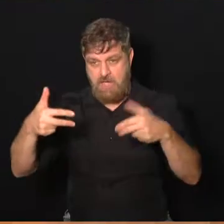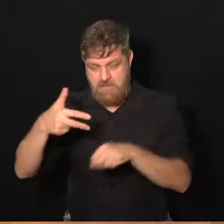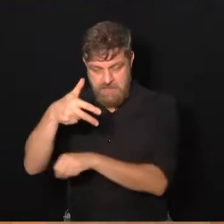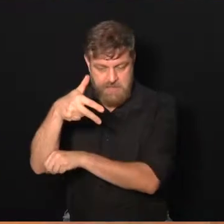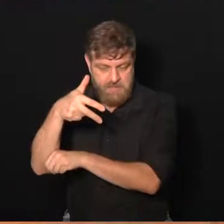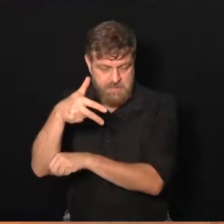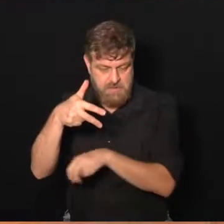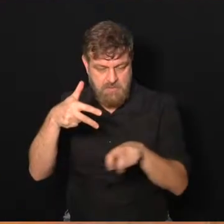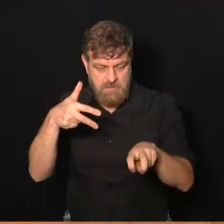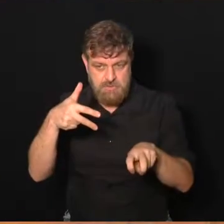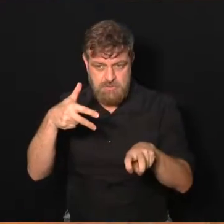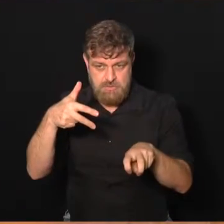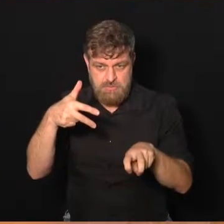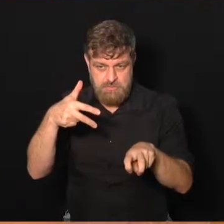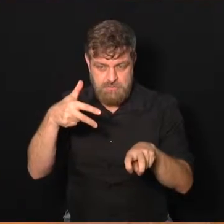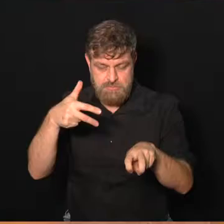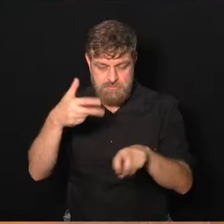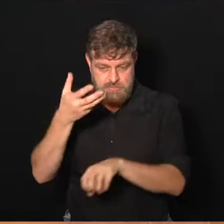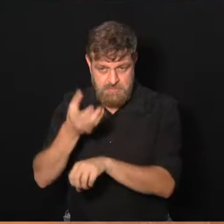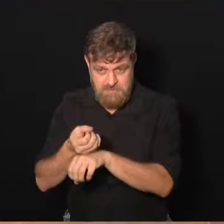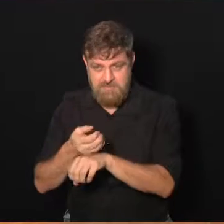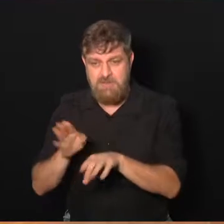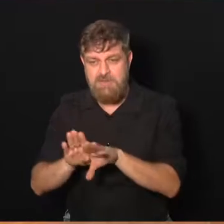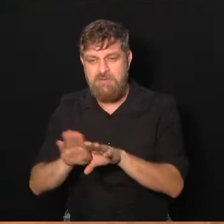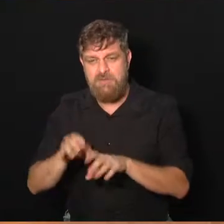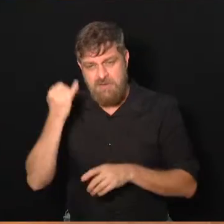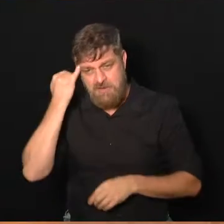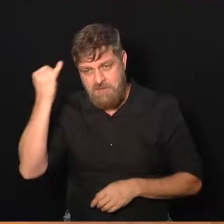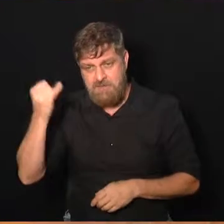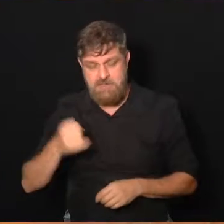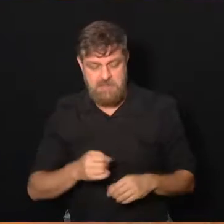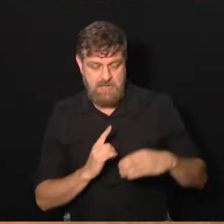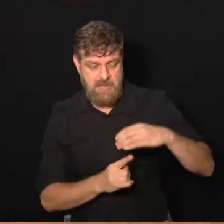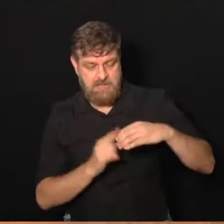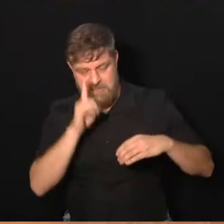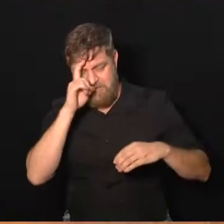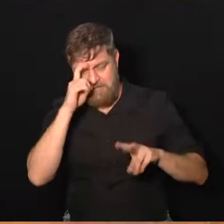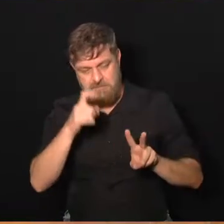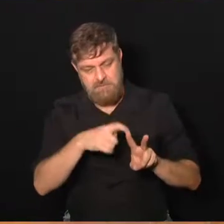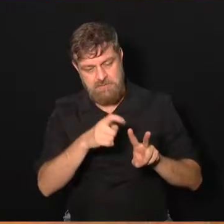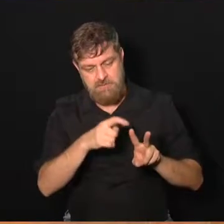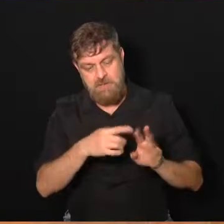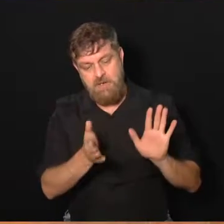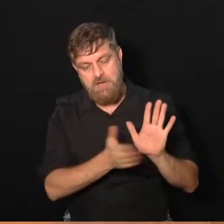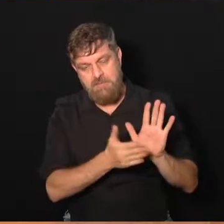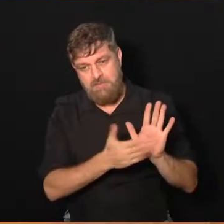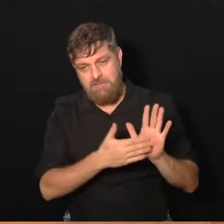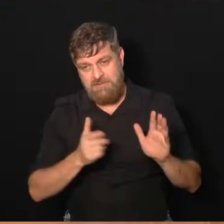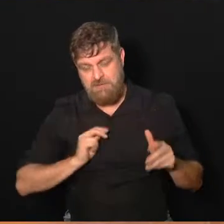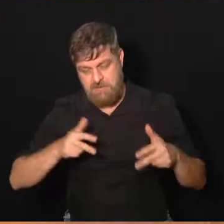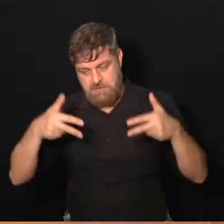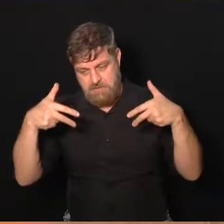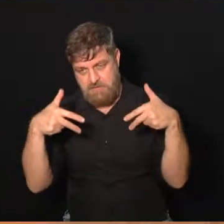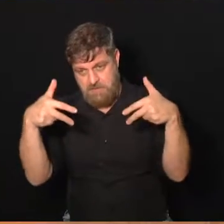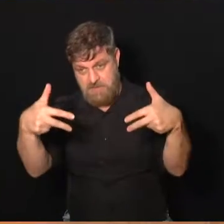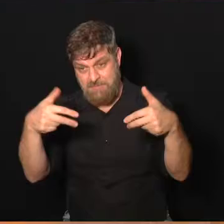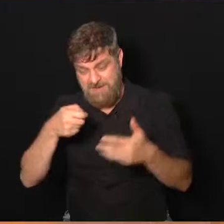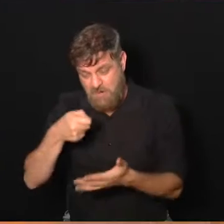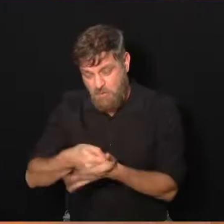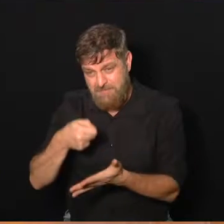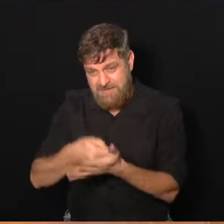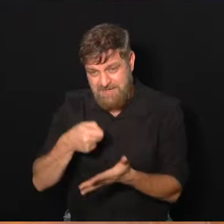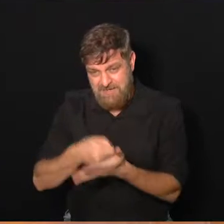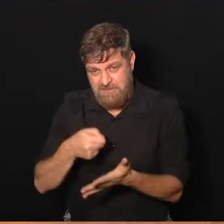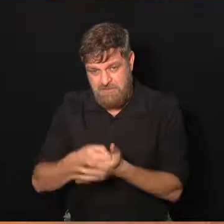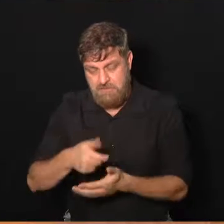uma ideia que pode também propor à clínica que, diante do monitoramento da câmera, que seja obrigatório